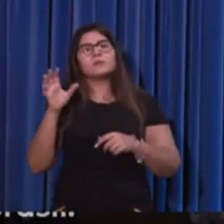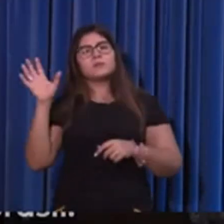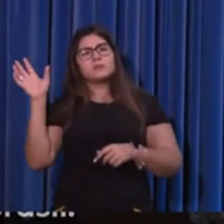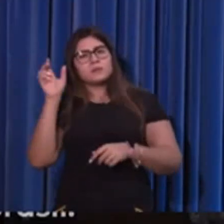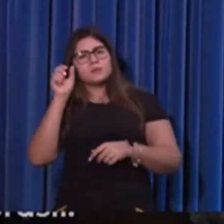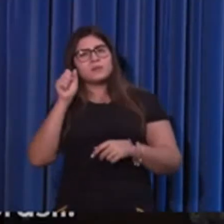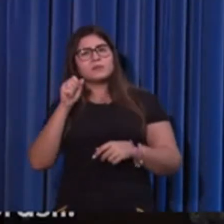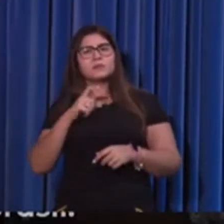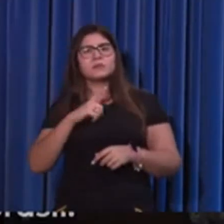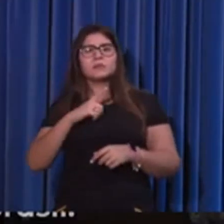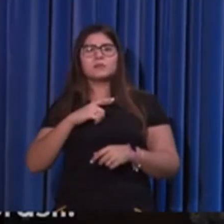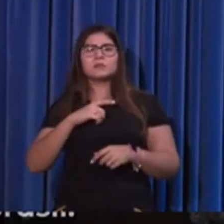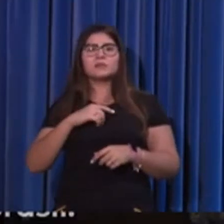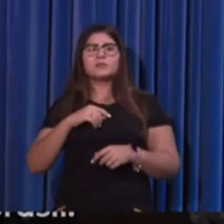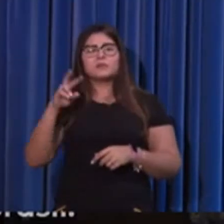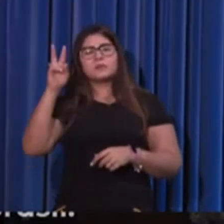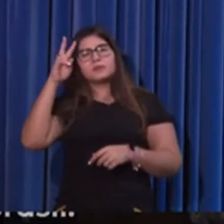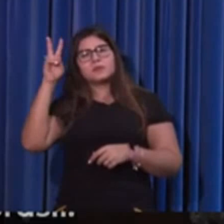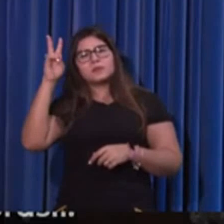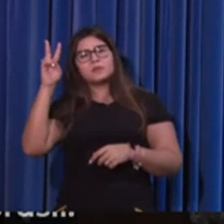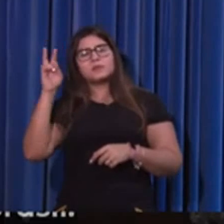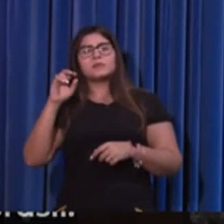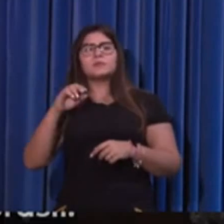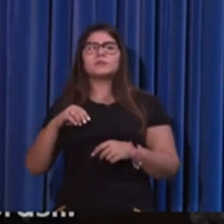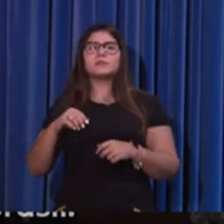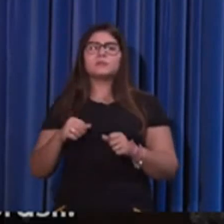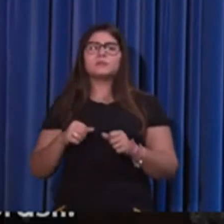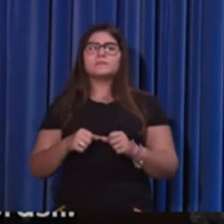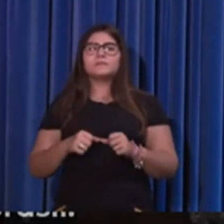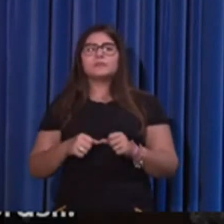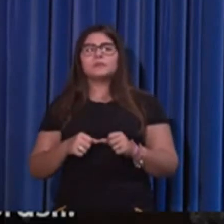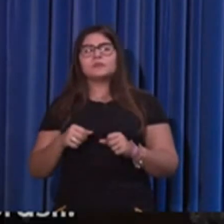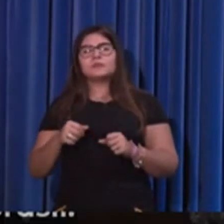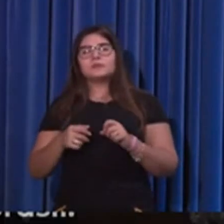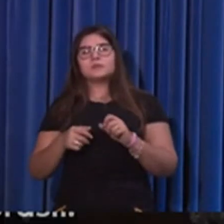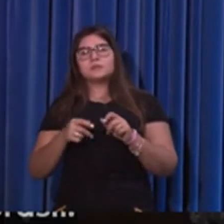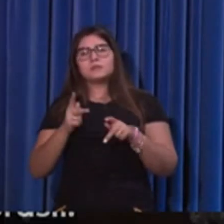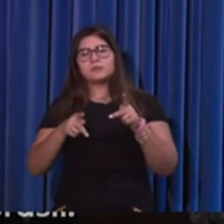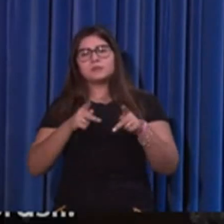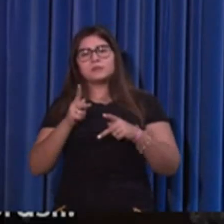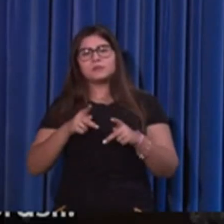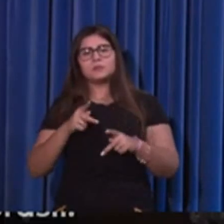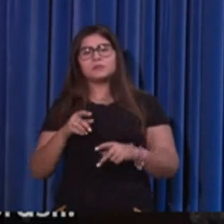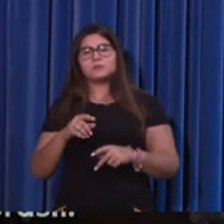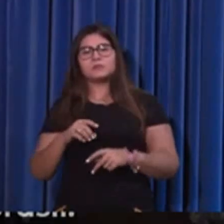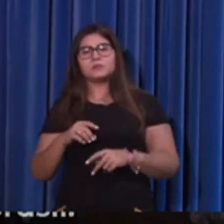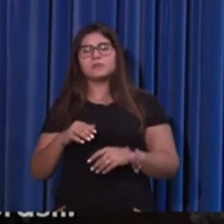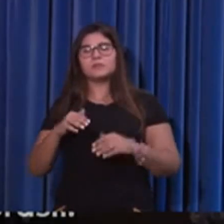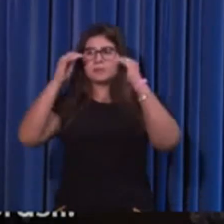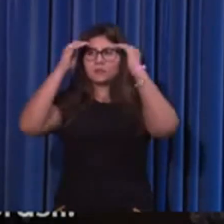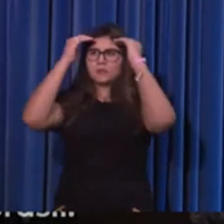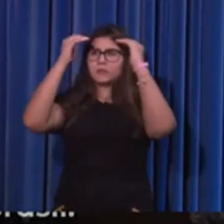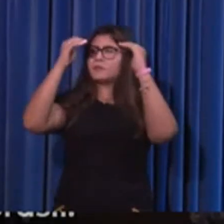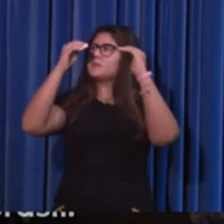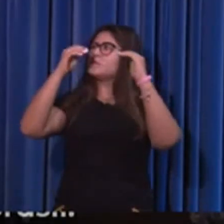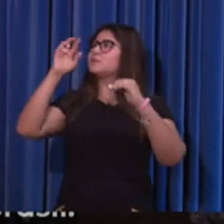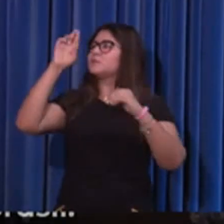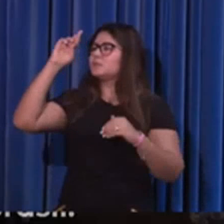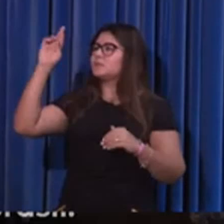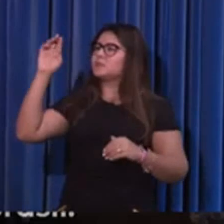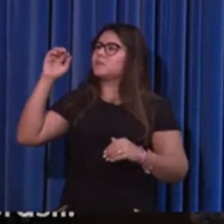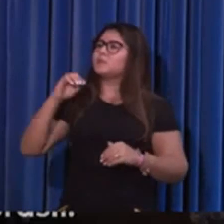dele para os que temem ao Senhor e para os que se lembram do seu nome. Eles serão para mim